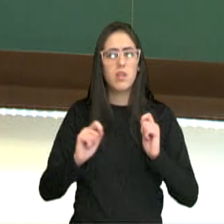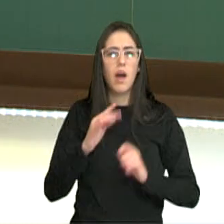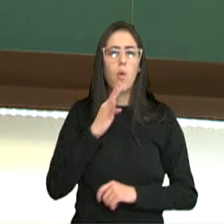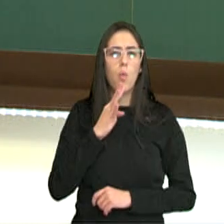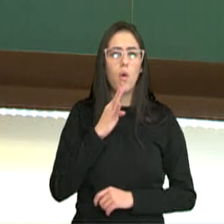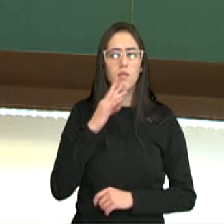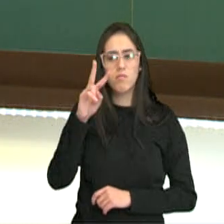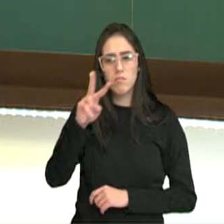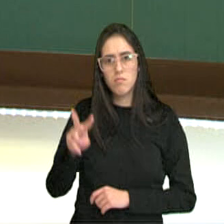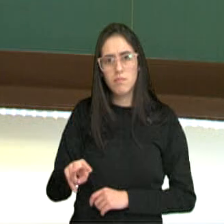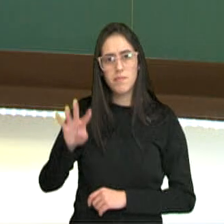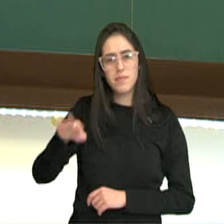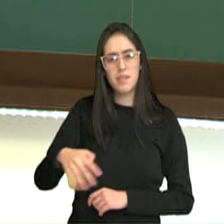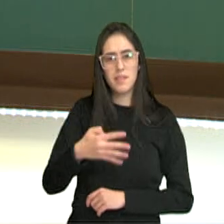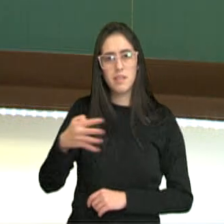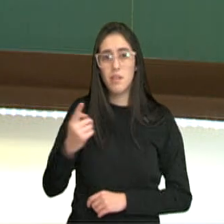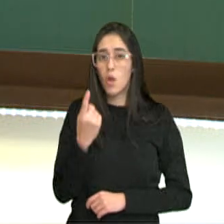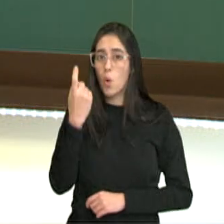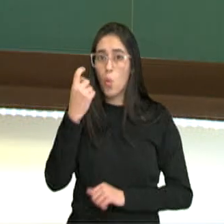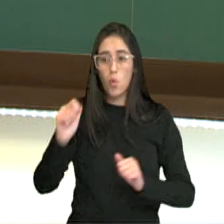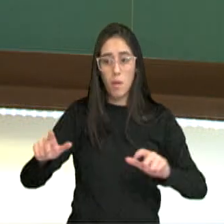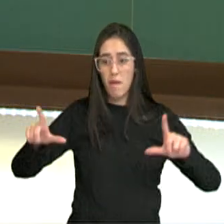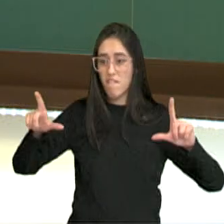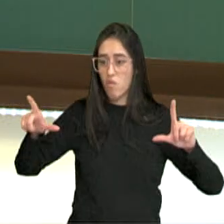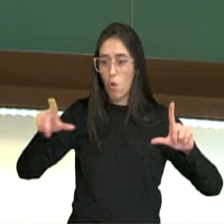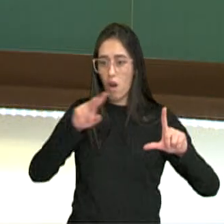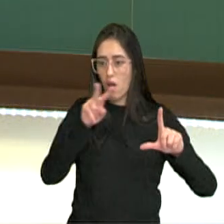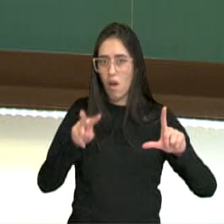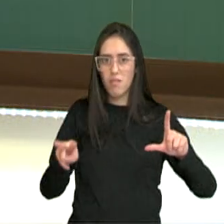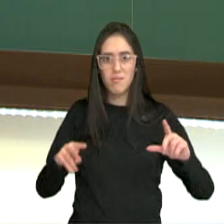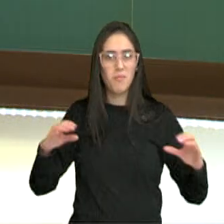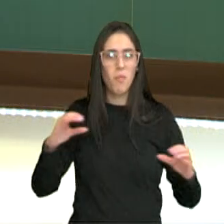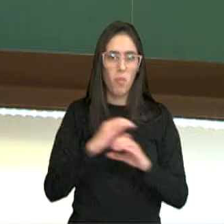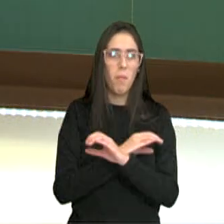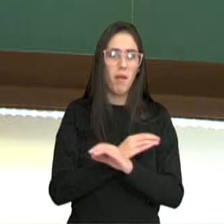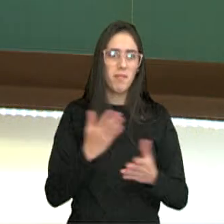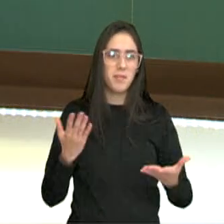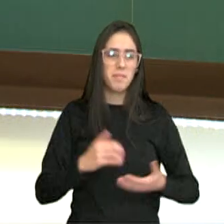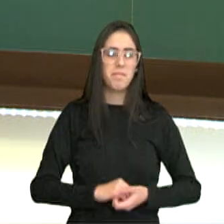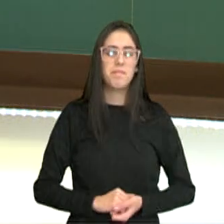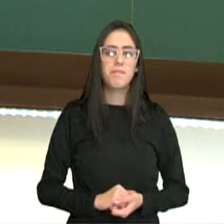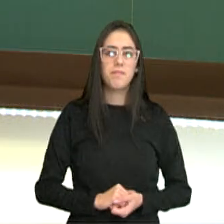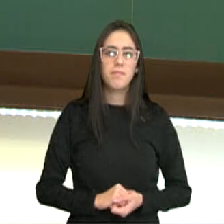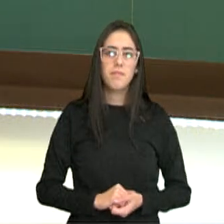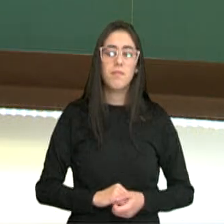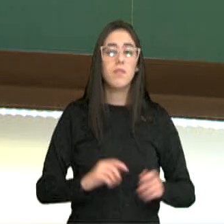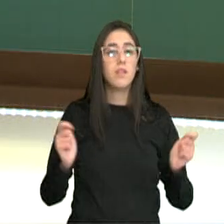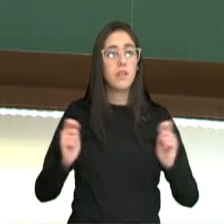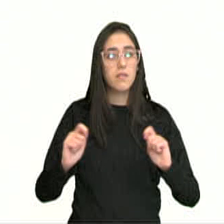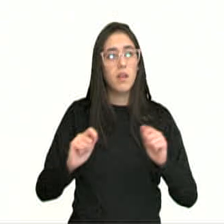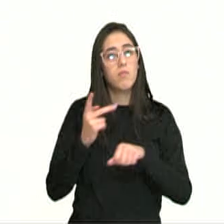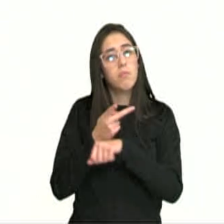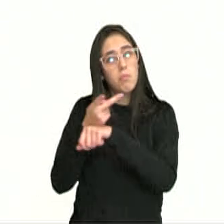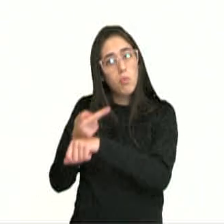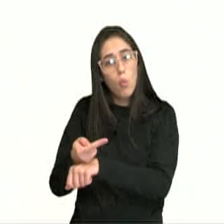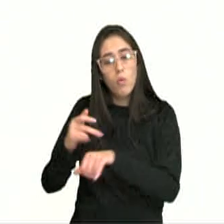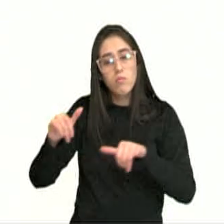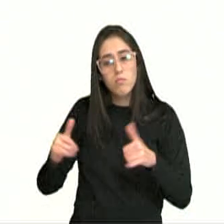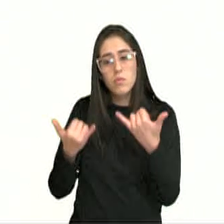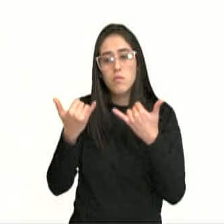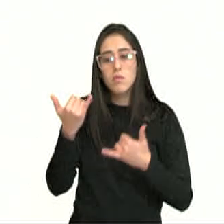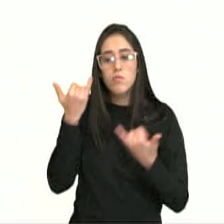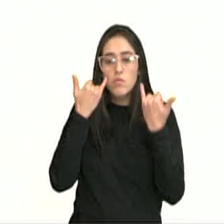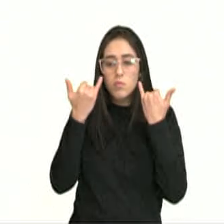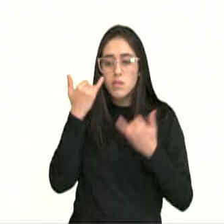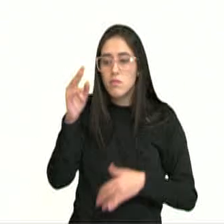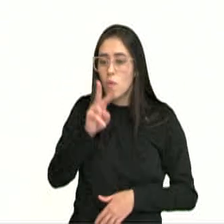Então, uma única folha ali com a tabela impressa te traz muitas informações. Deve ser consultada como se estivesse lendo um